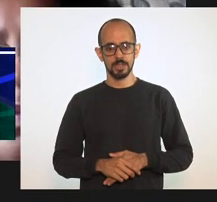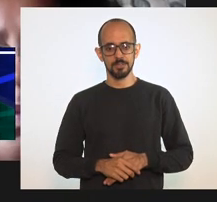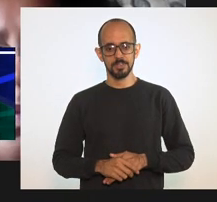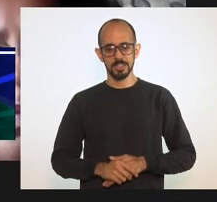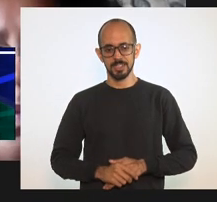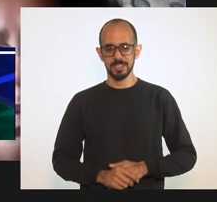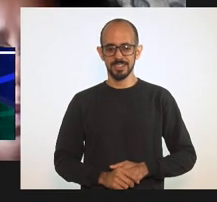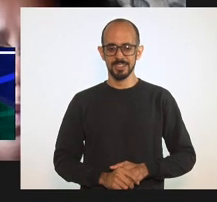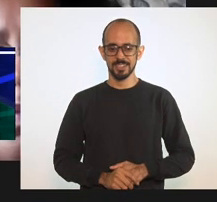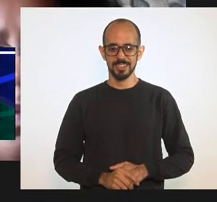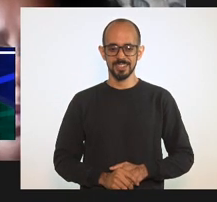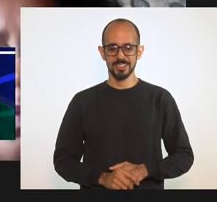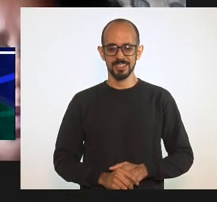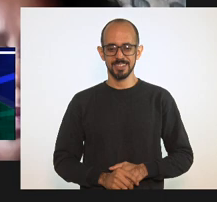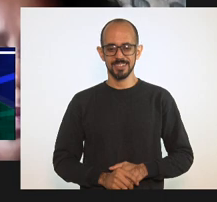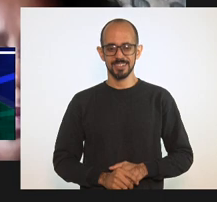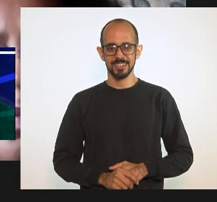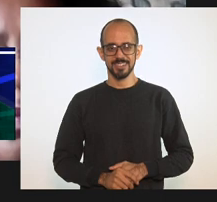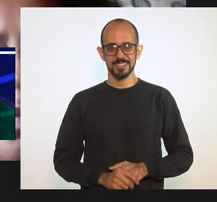Deputado Eliomar.